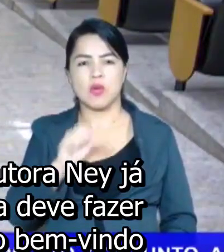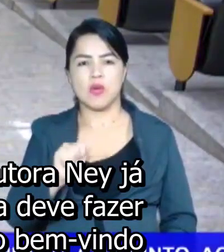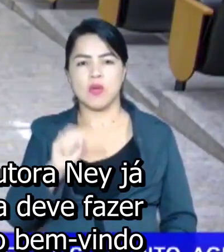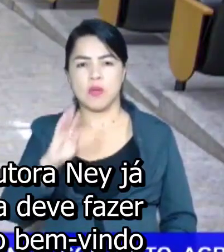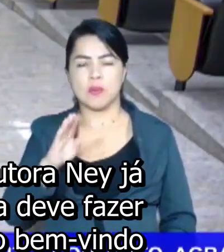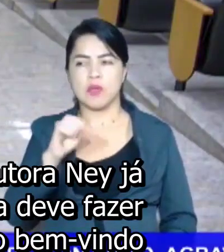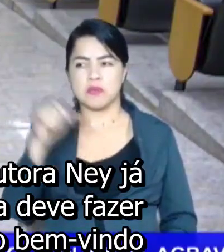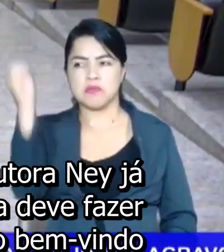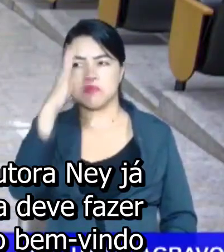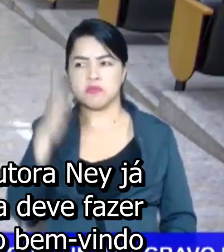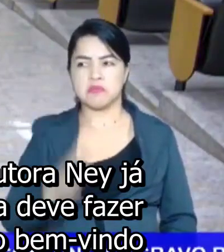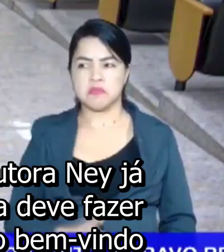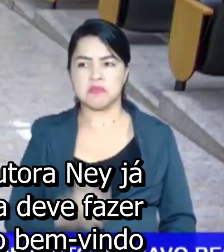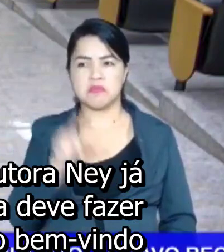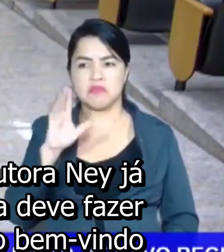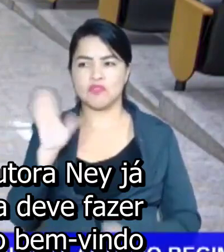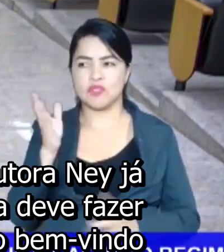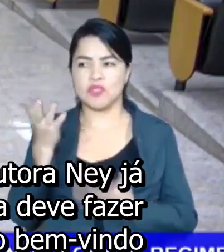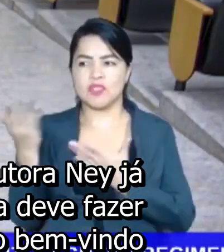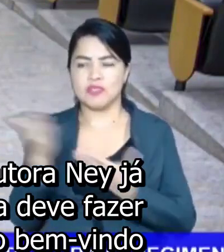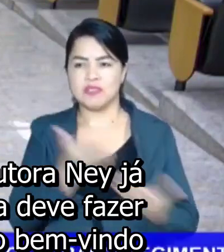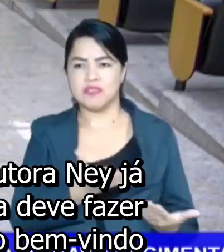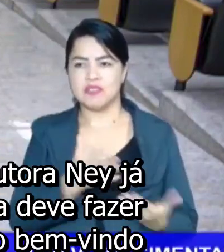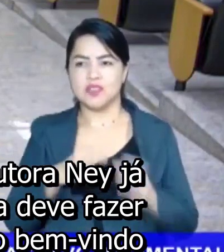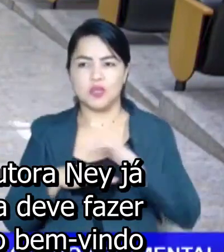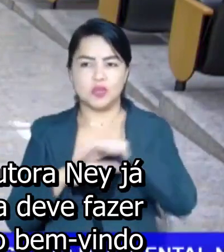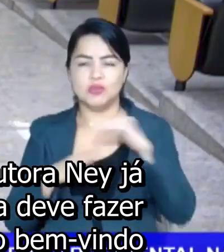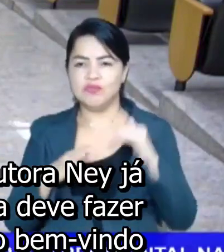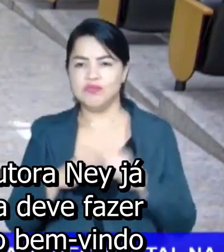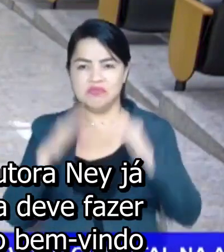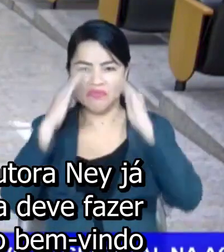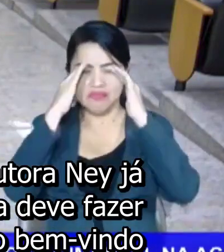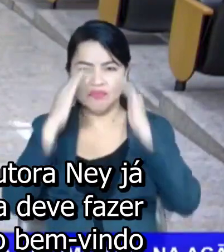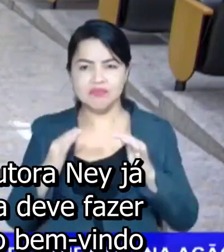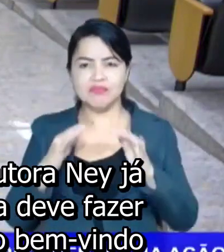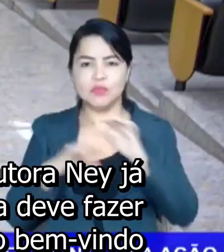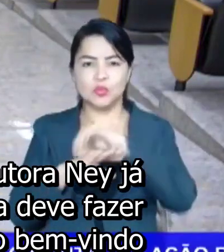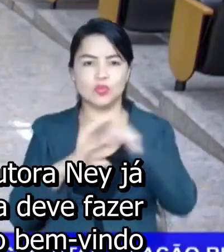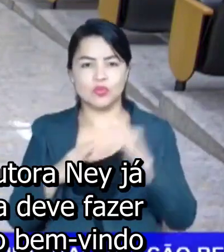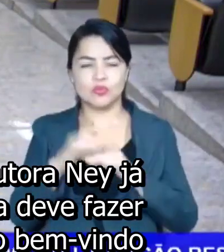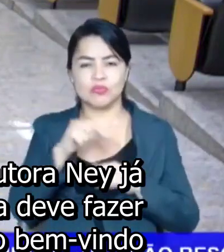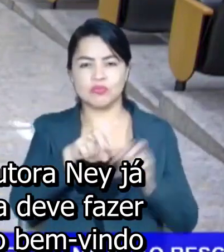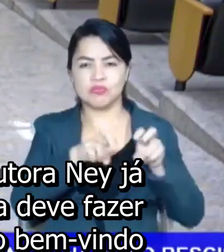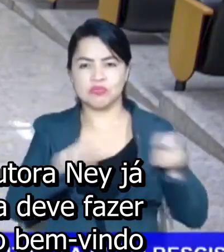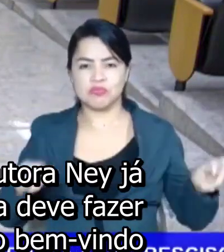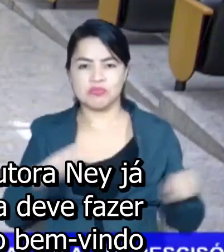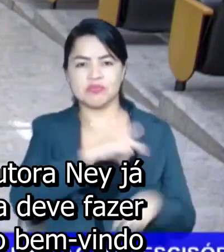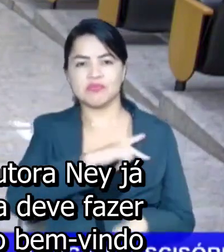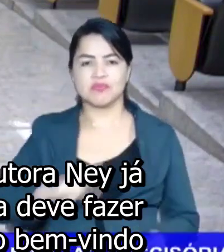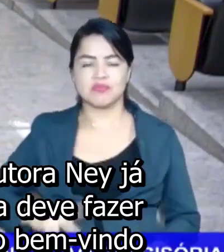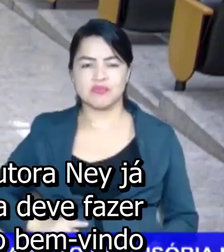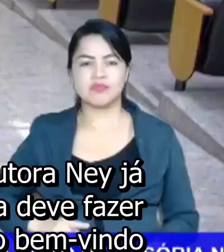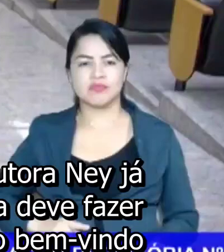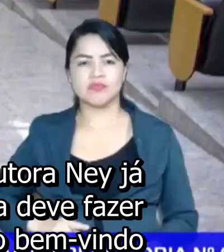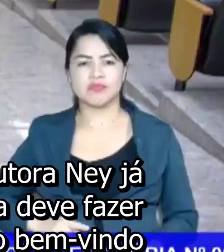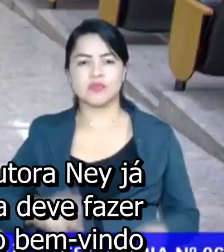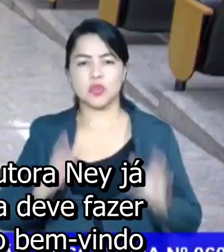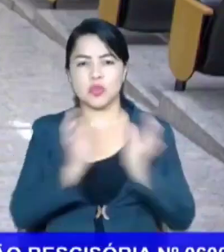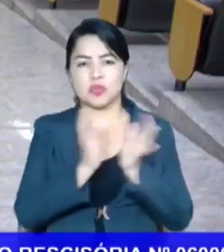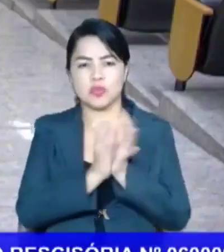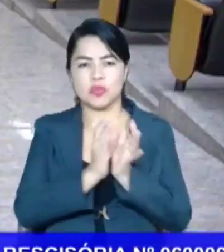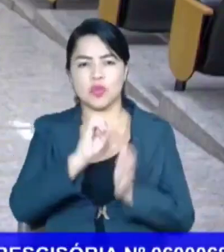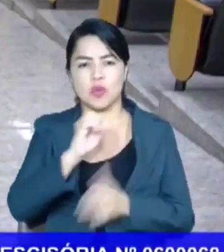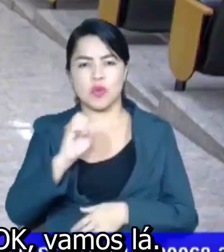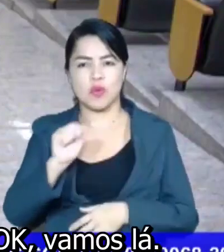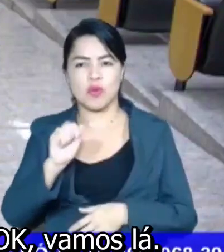doutor Aurinei, já lhe recebo, tá bom? Com todas as honras que a casa deve fazer ao presidente da nossa seccional da Ordem. Seja muito